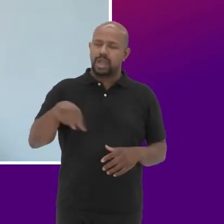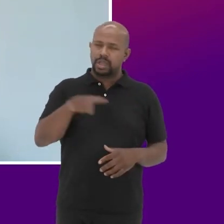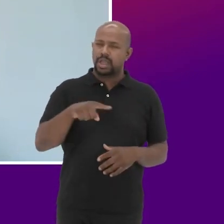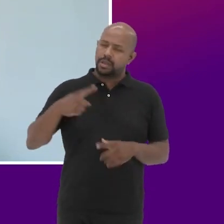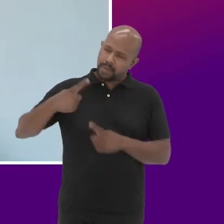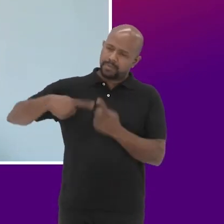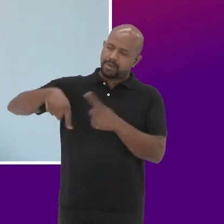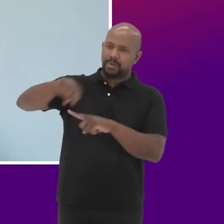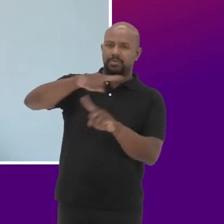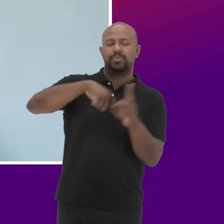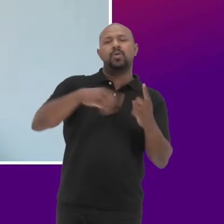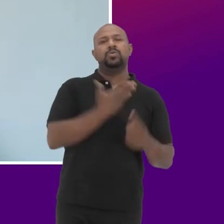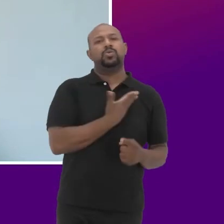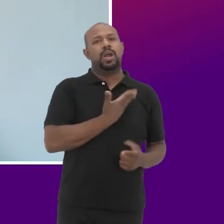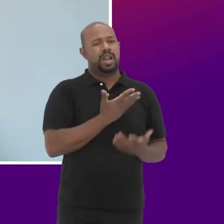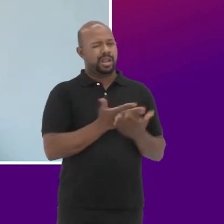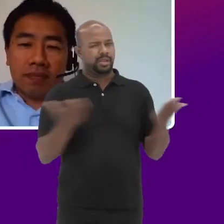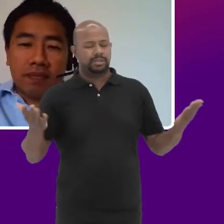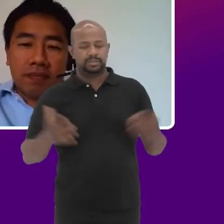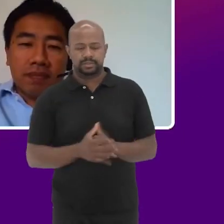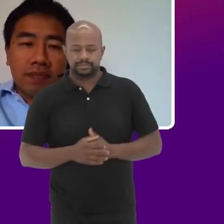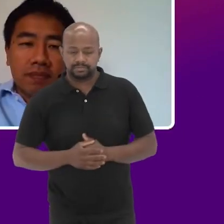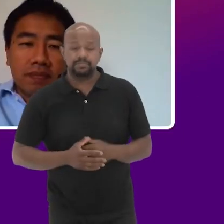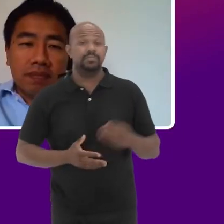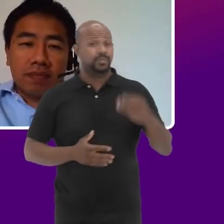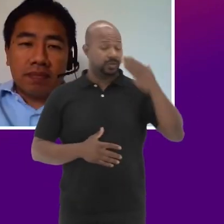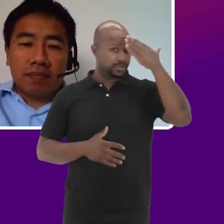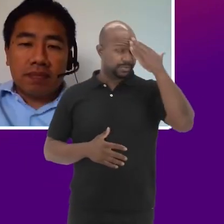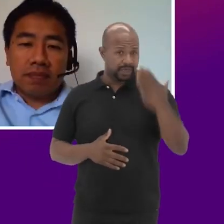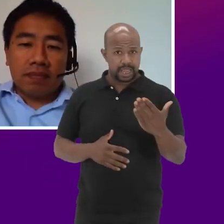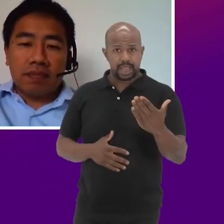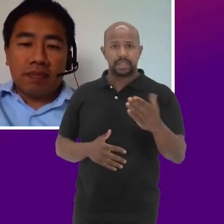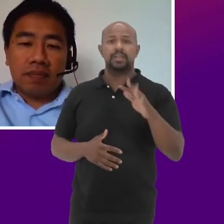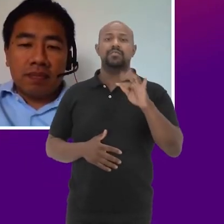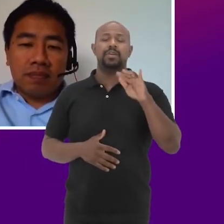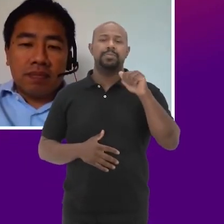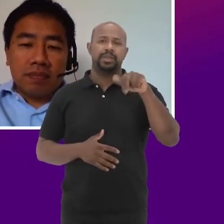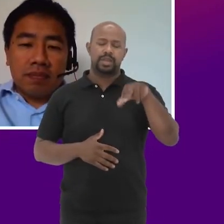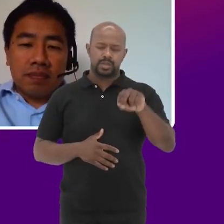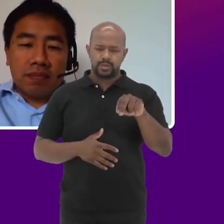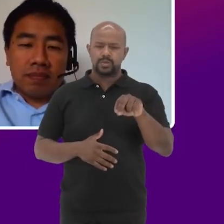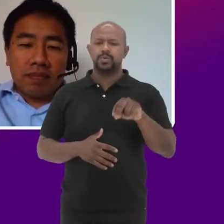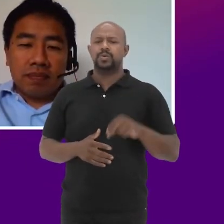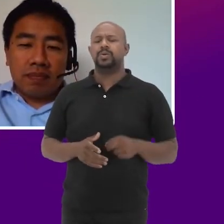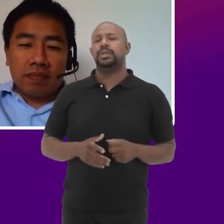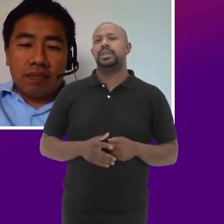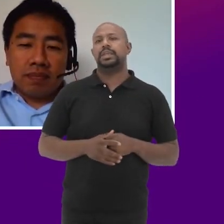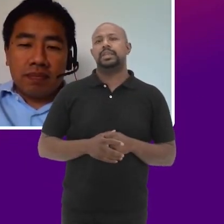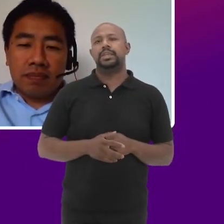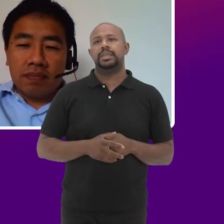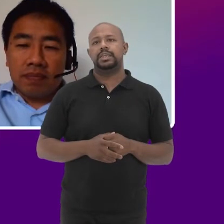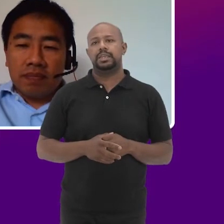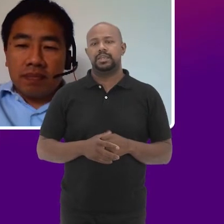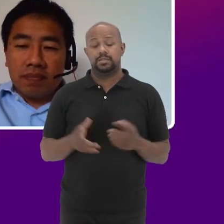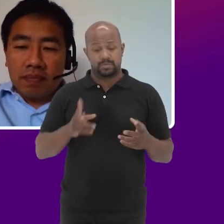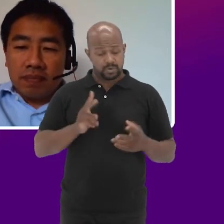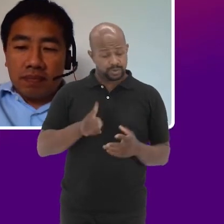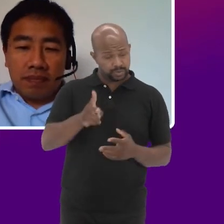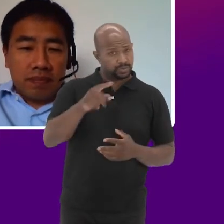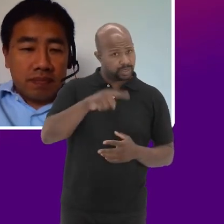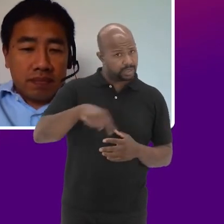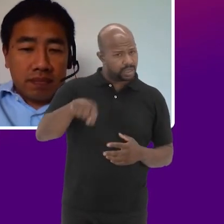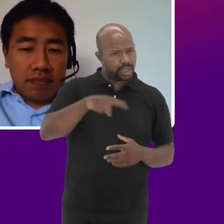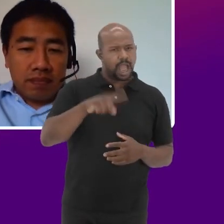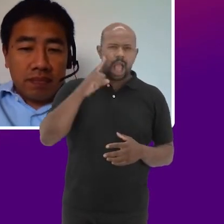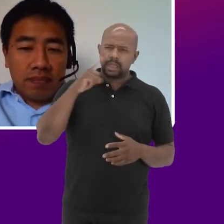aqui a rodada de perguntas com os colegas, né? Muito obrigada, Fabiano. E